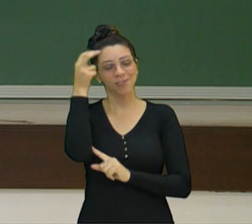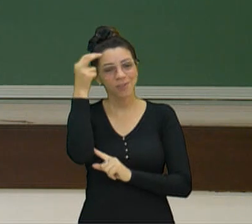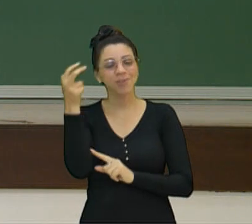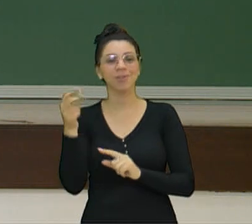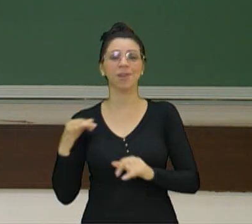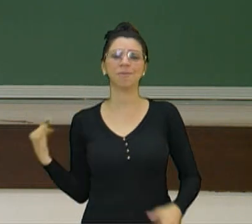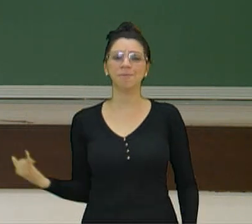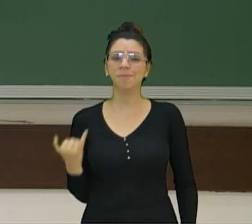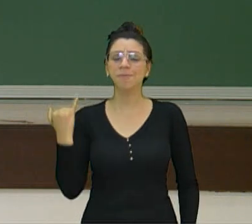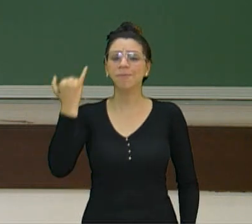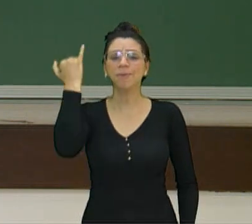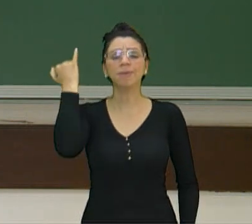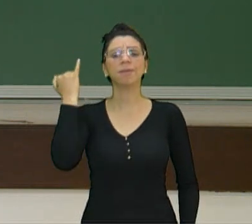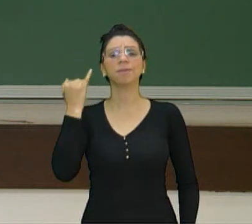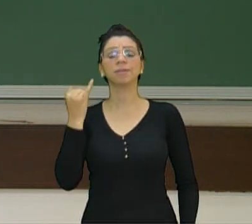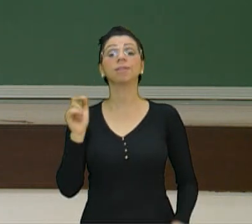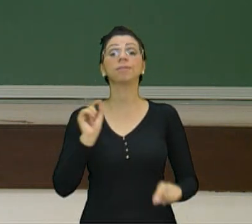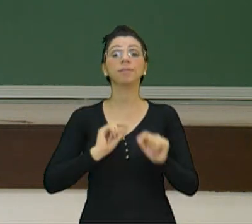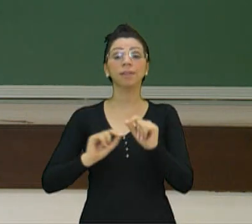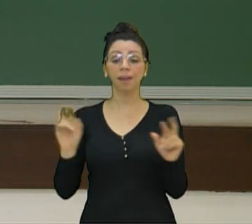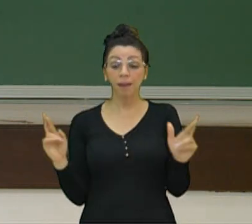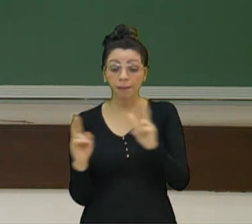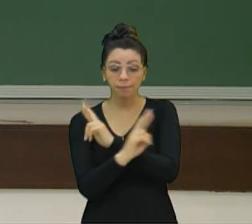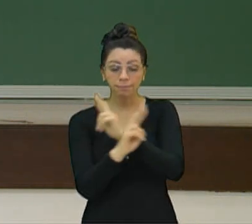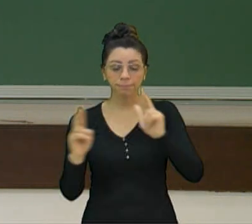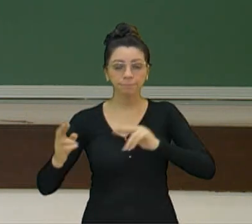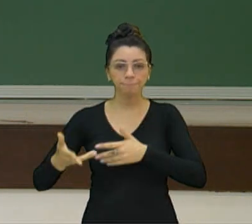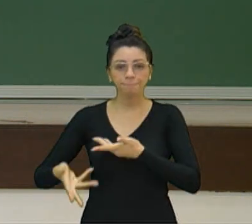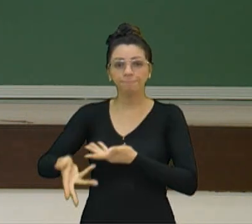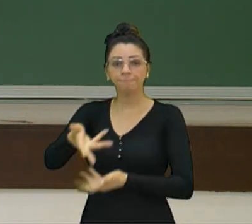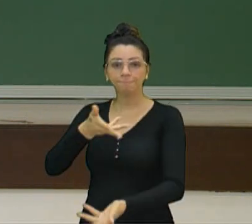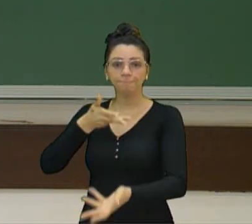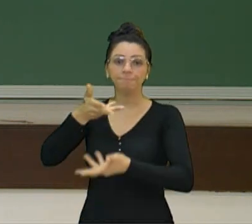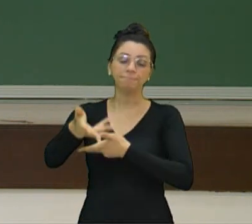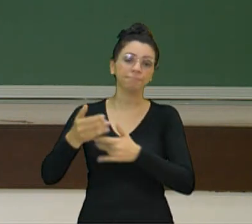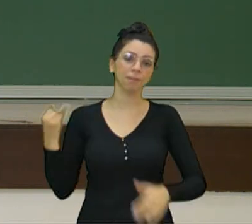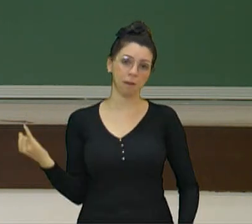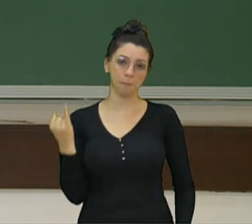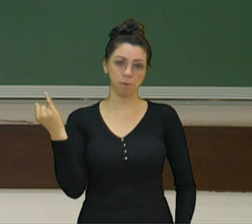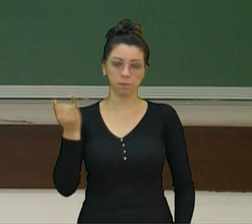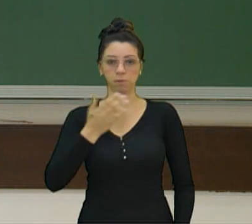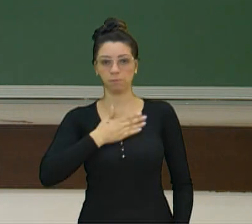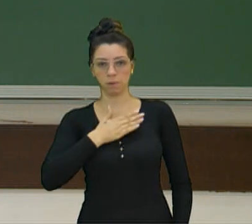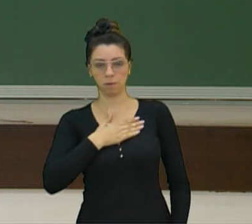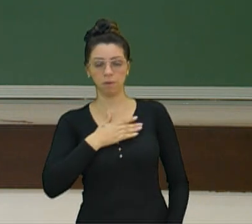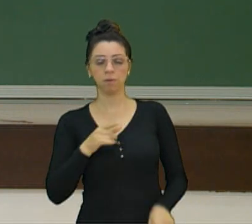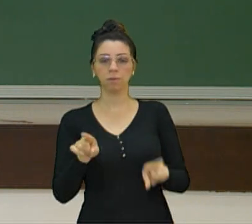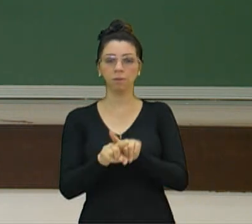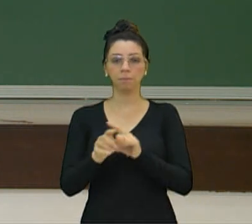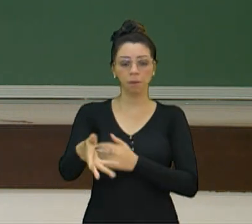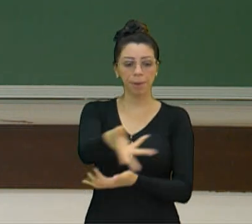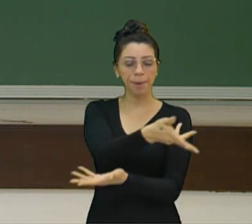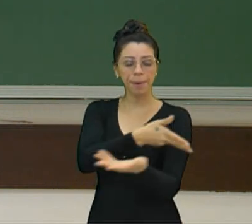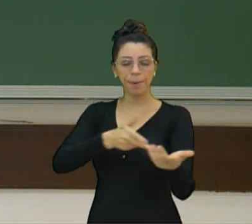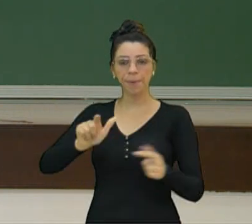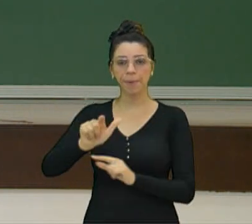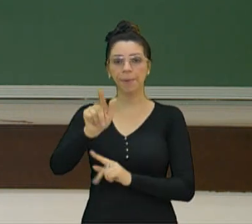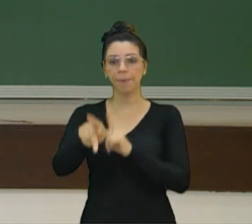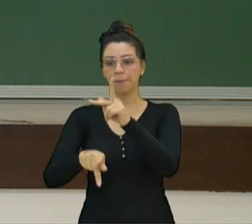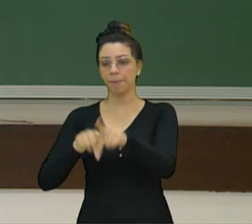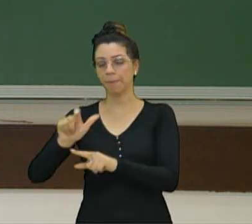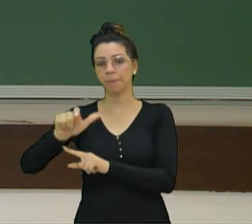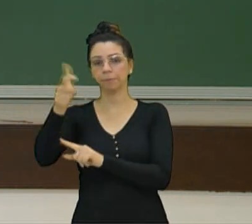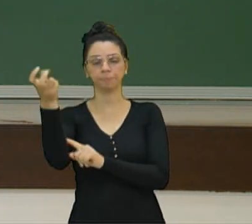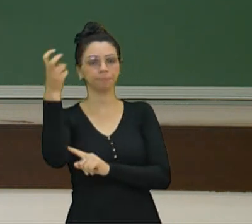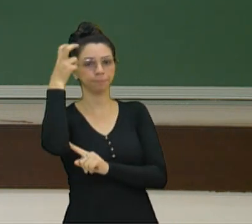importante perceber que se as relações que nós construímos com a nossa cultura são importantes para nós, as relações que os povos das outras culturas